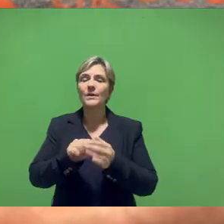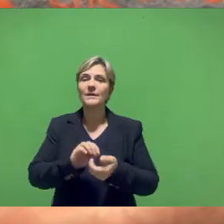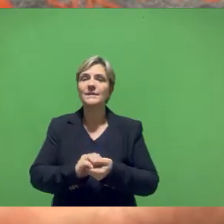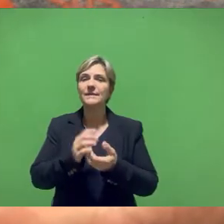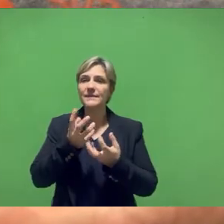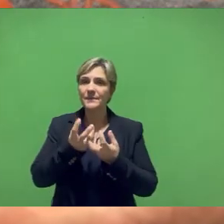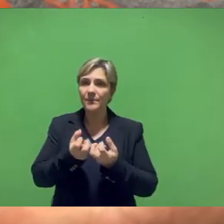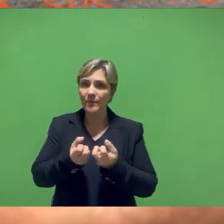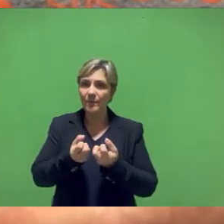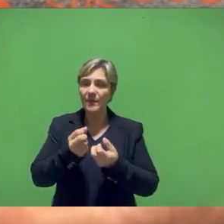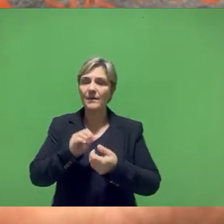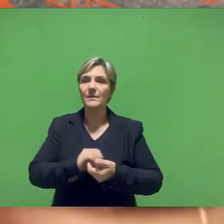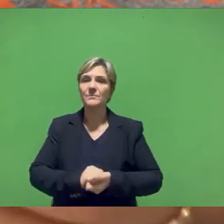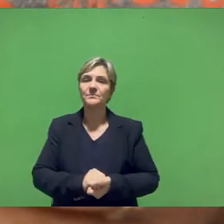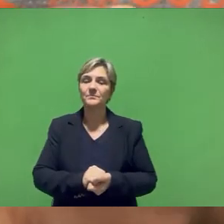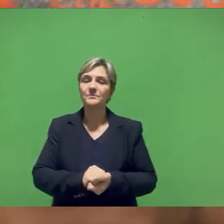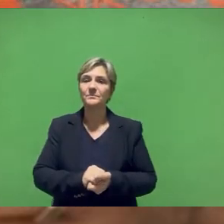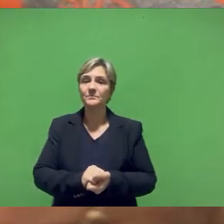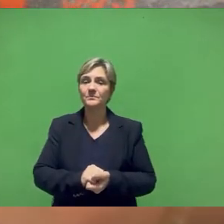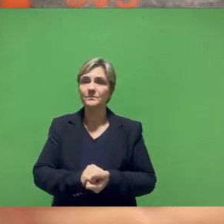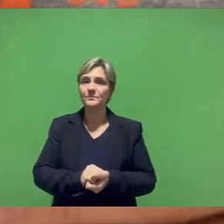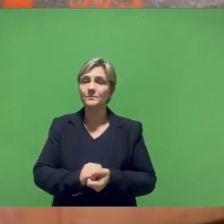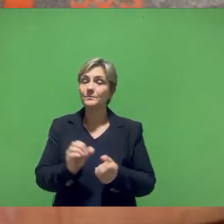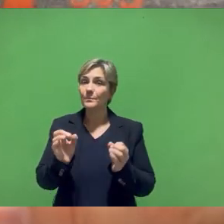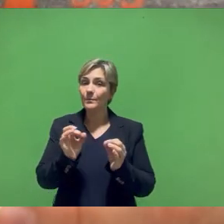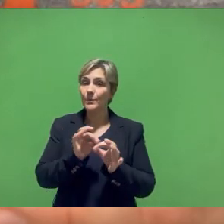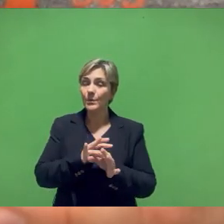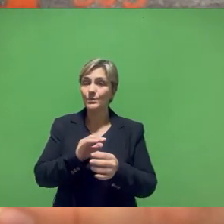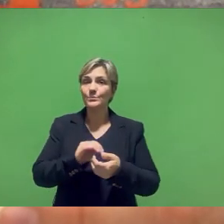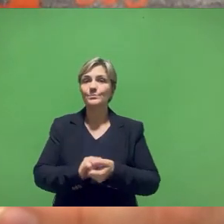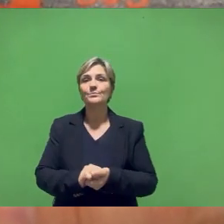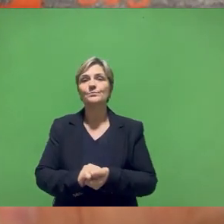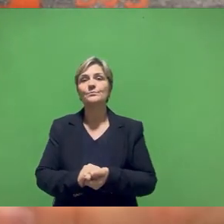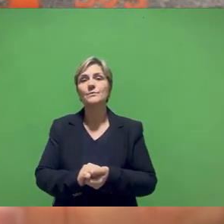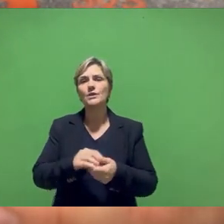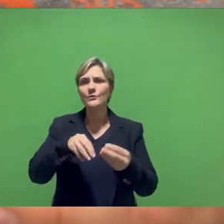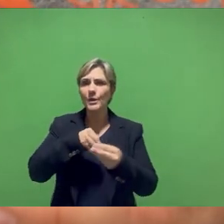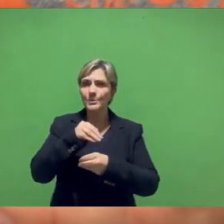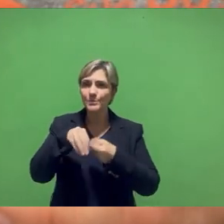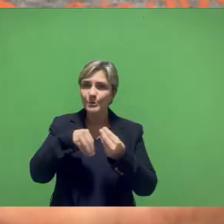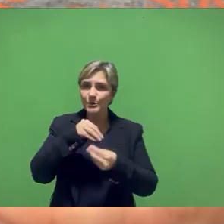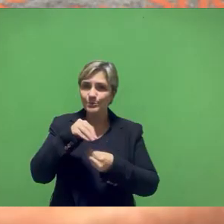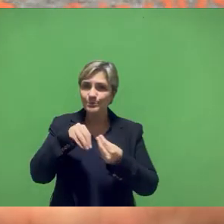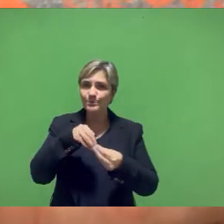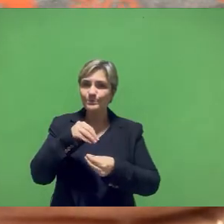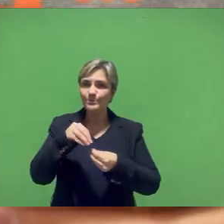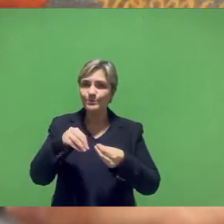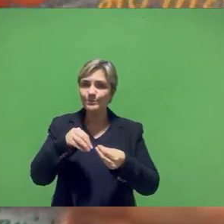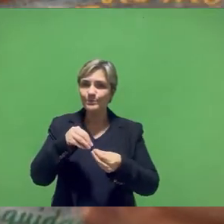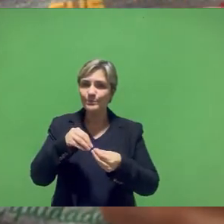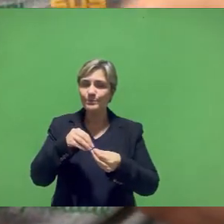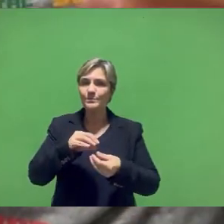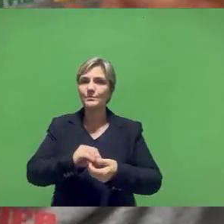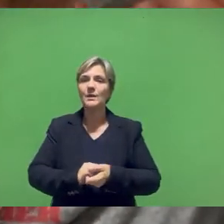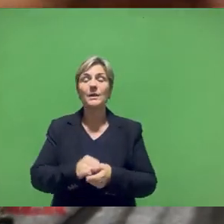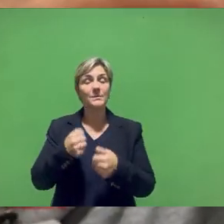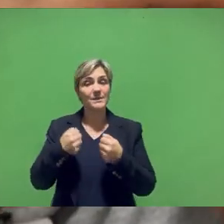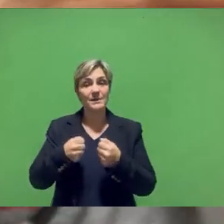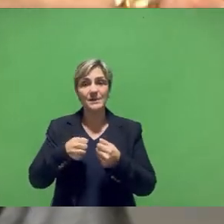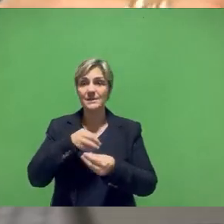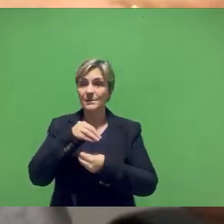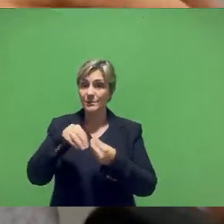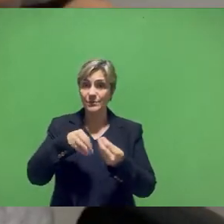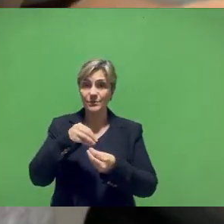ponta seca, pra secar. Pronto. Aí a gente vai misturar, tá? A NPH precisa